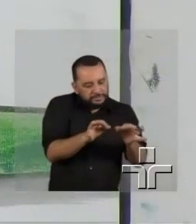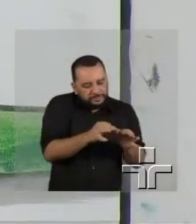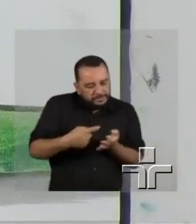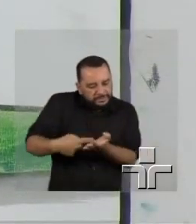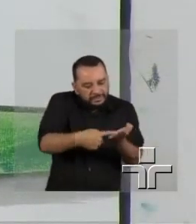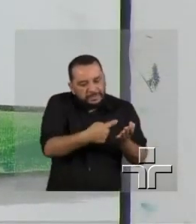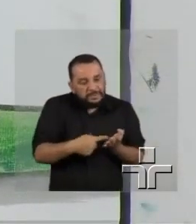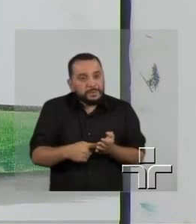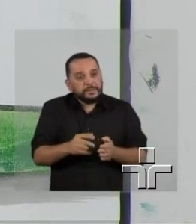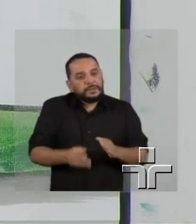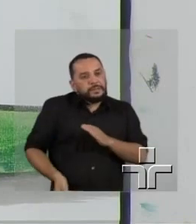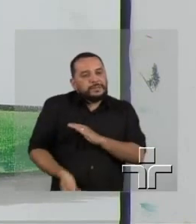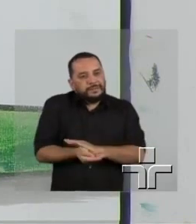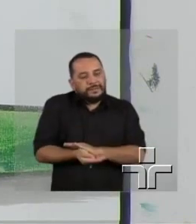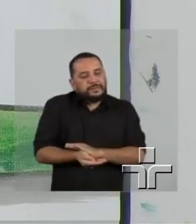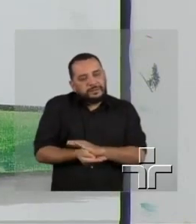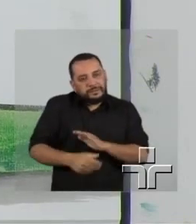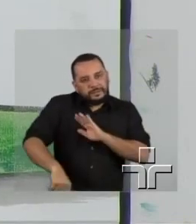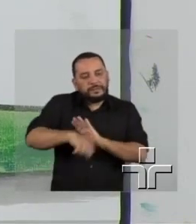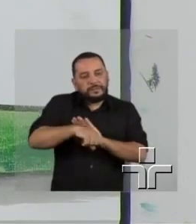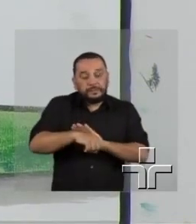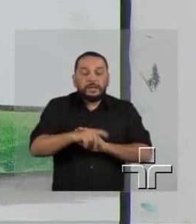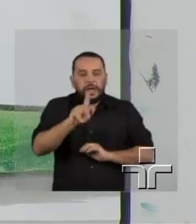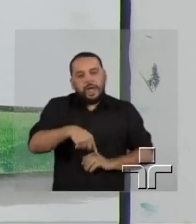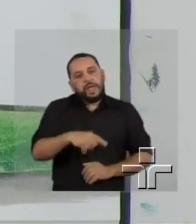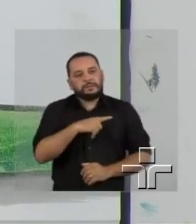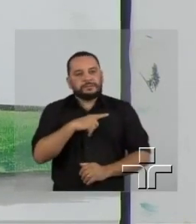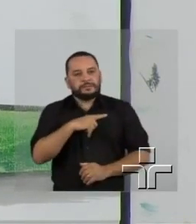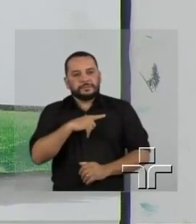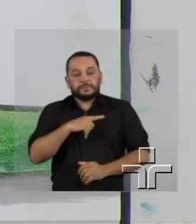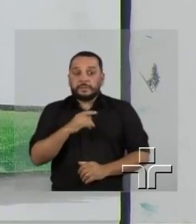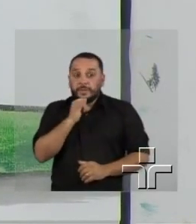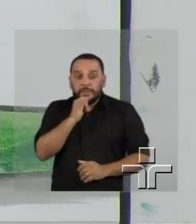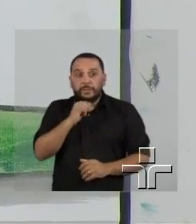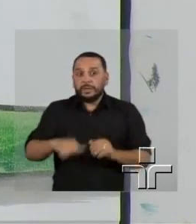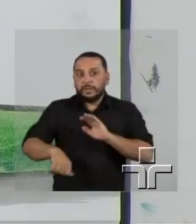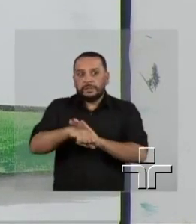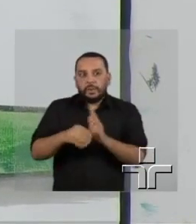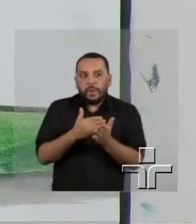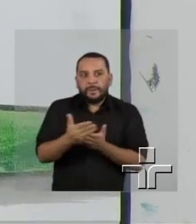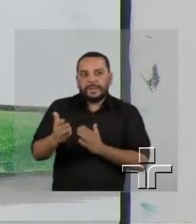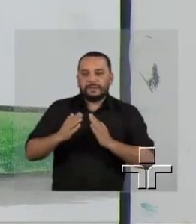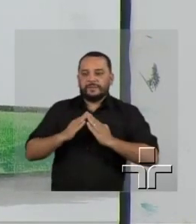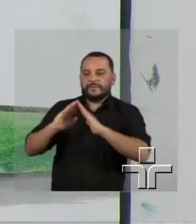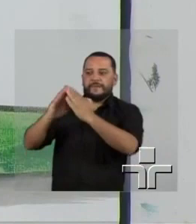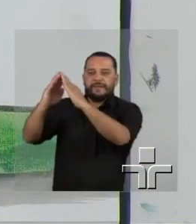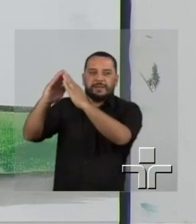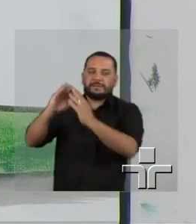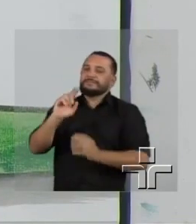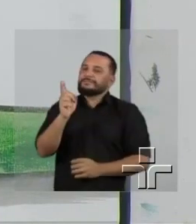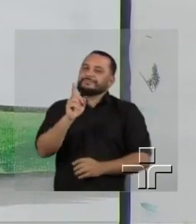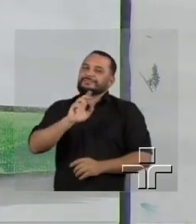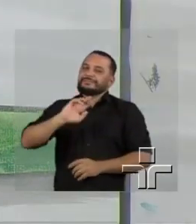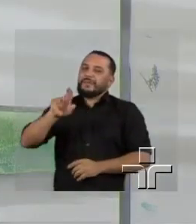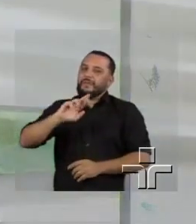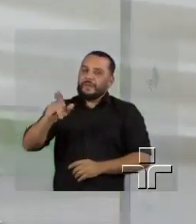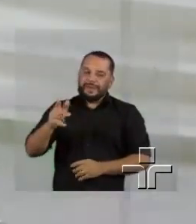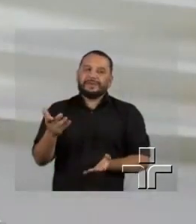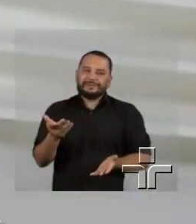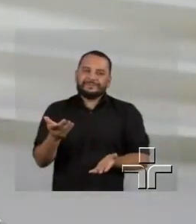Cruz, ex-ministro-chefe da Secretaria de Governo. É só um minutinho, retornamos já já.